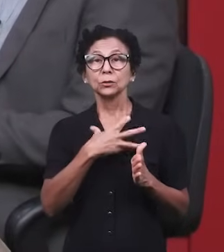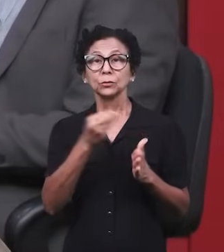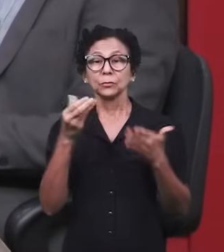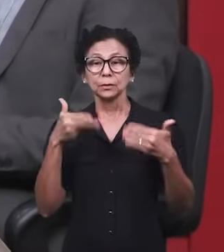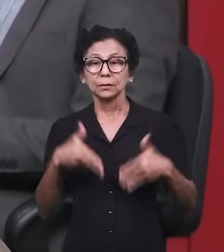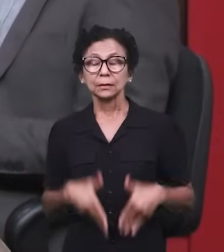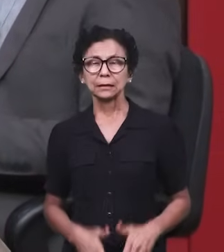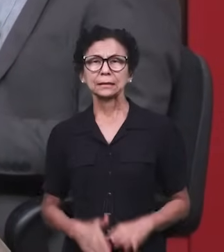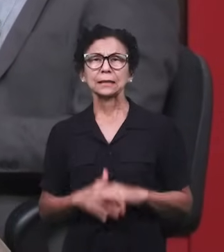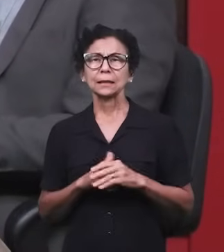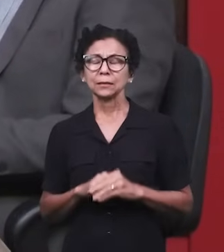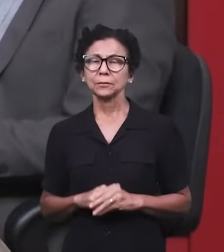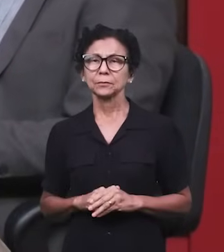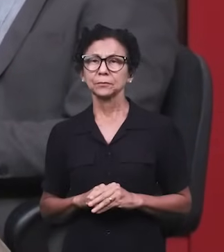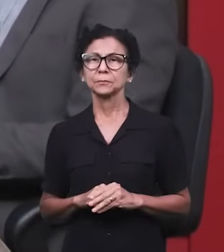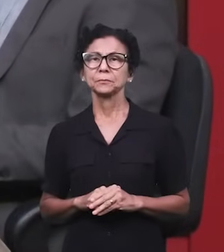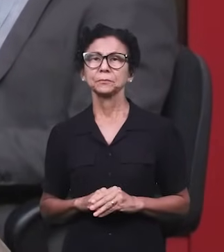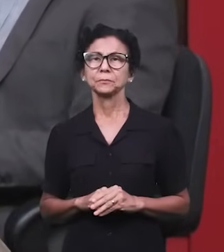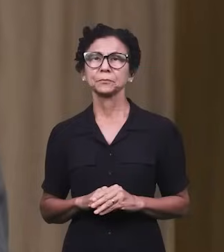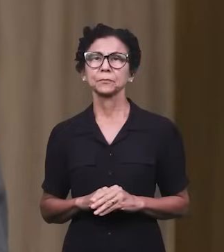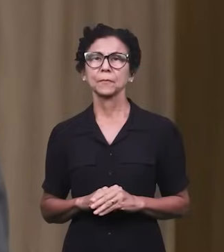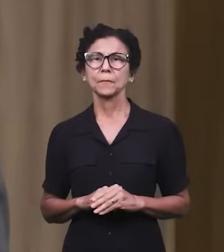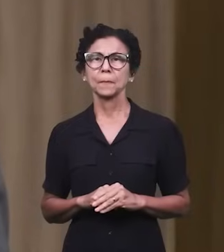certeza. A